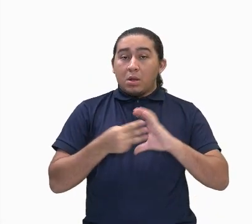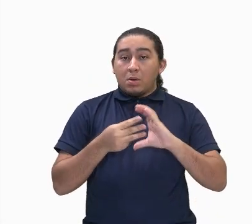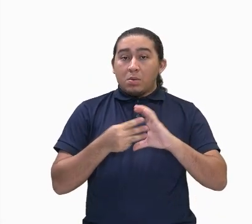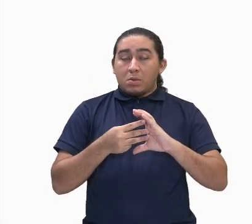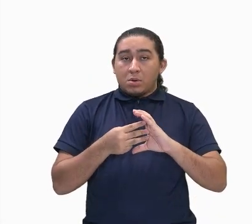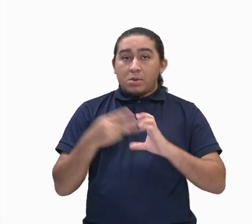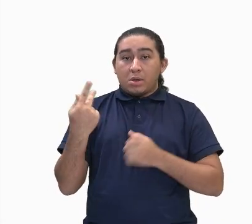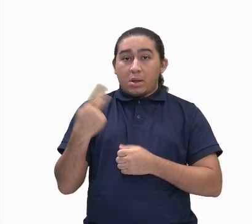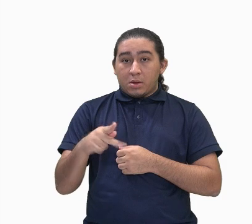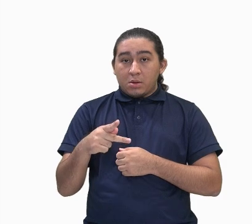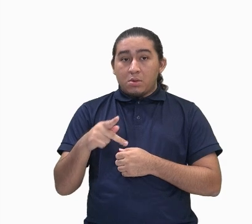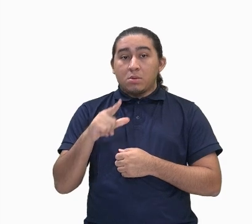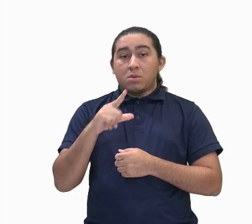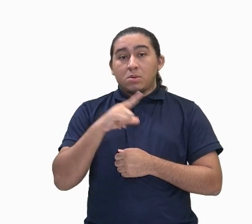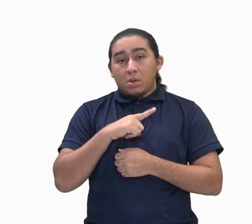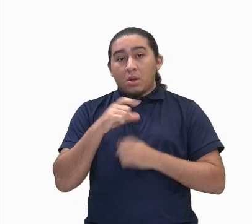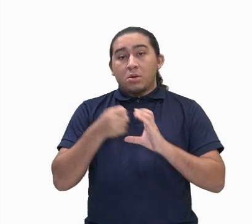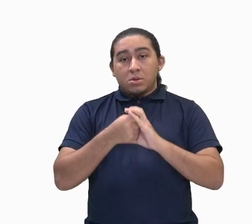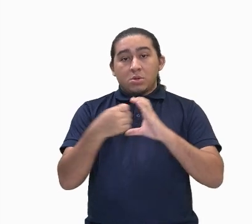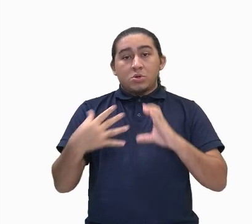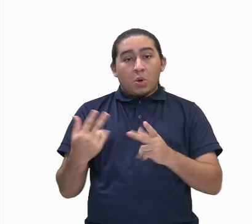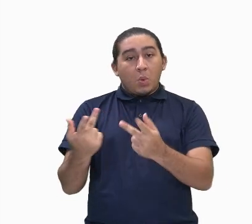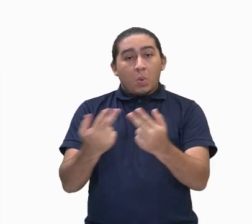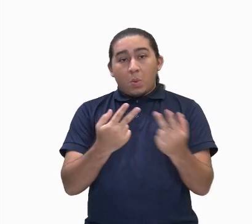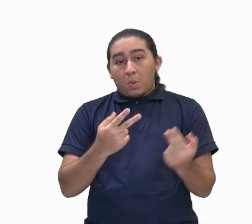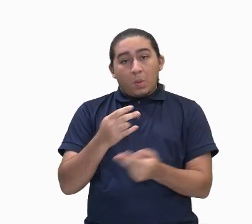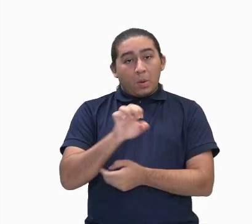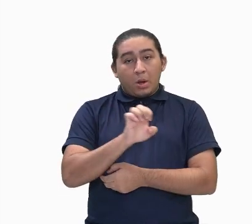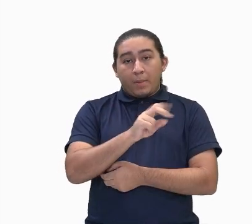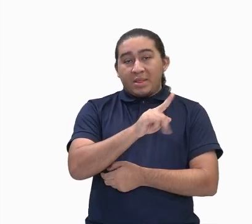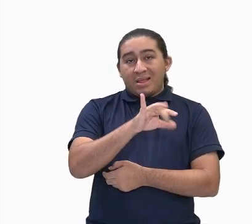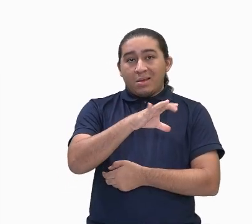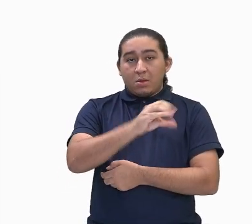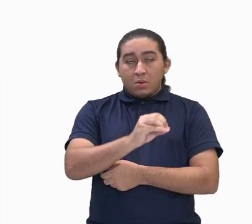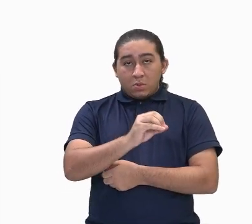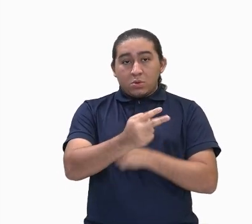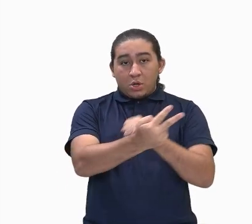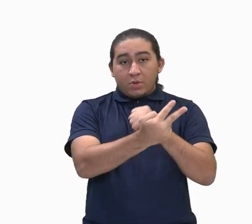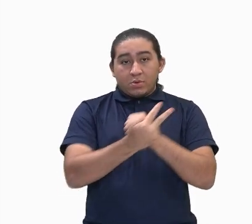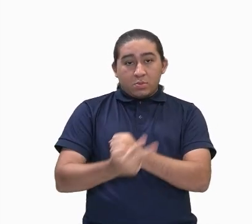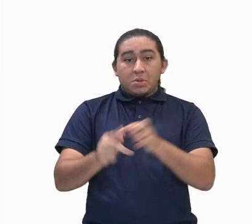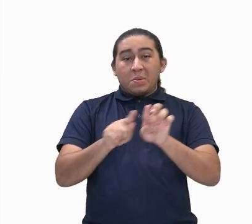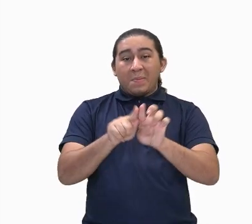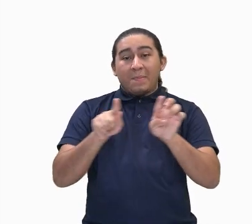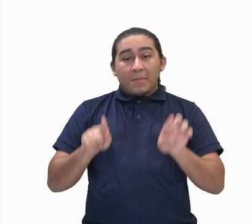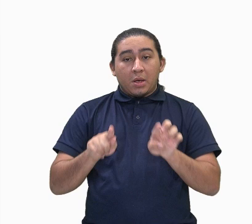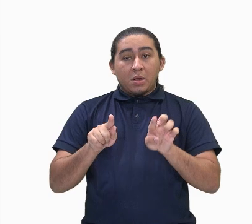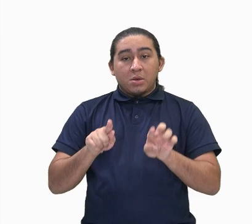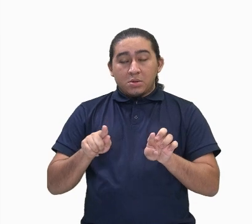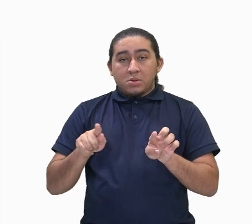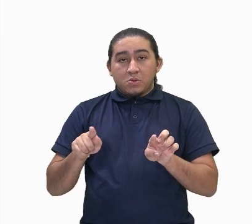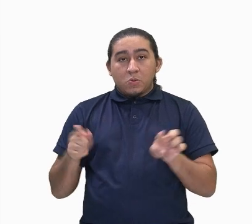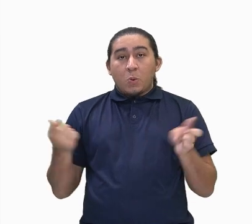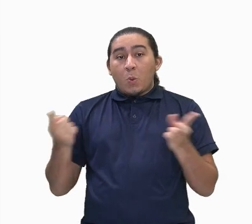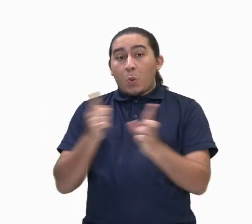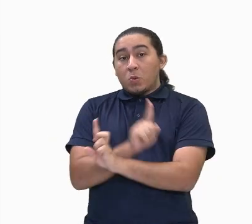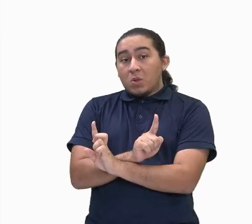glandular possuem as mesmas características do epitélio de revestimento. No entanto, ao contrário